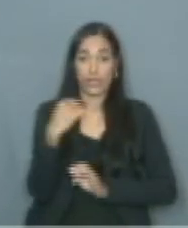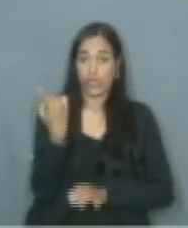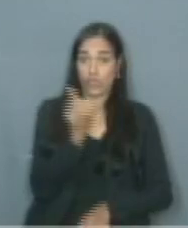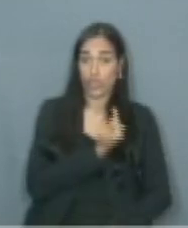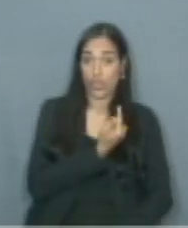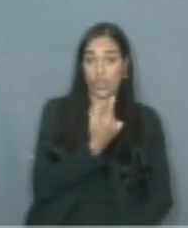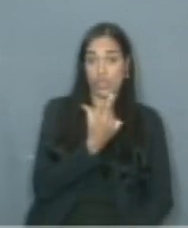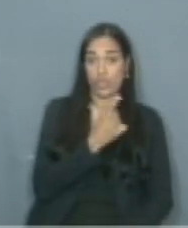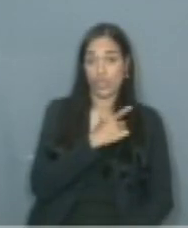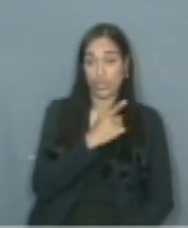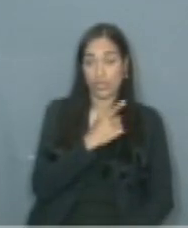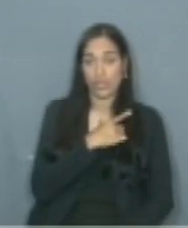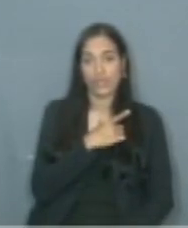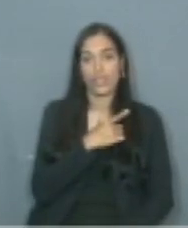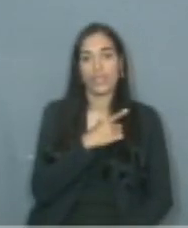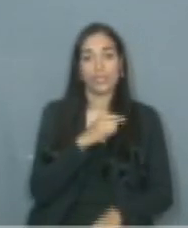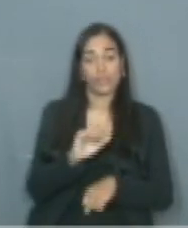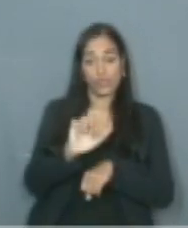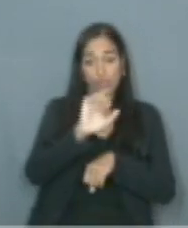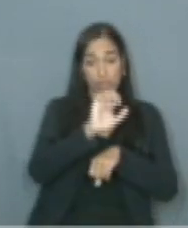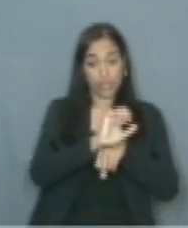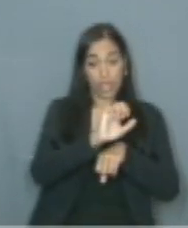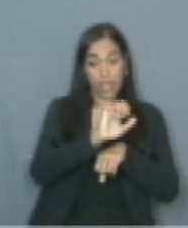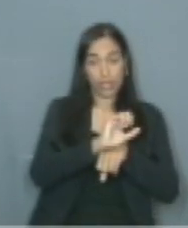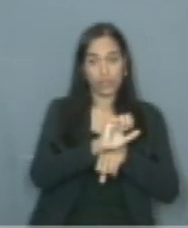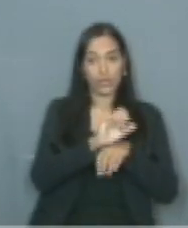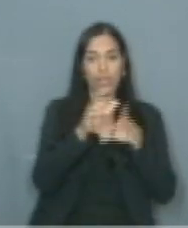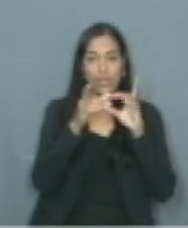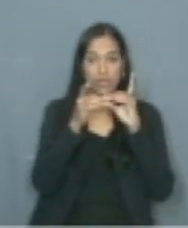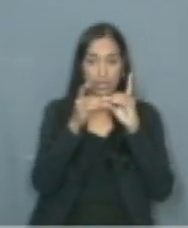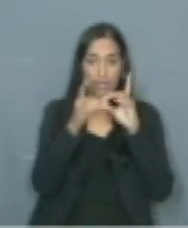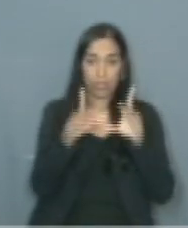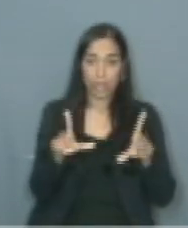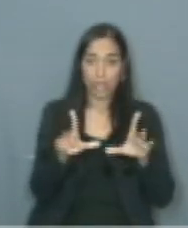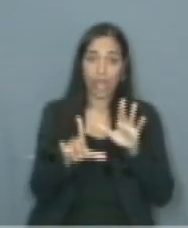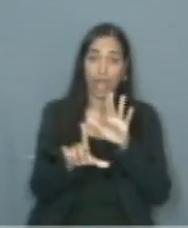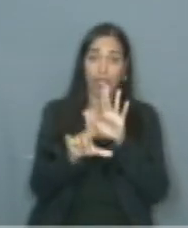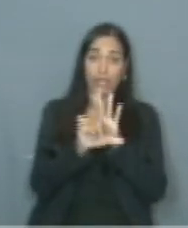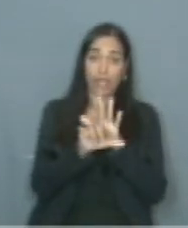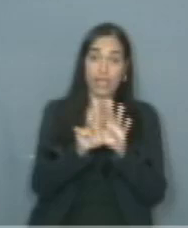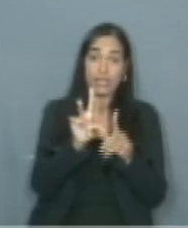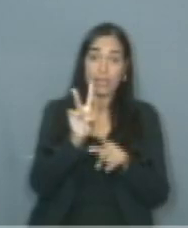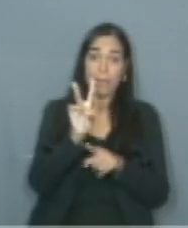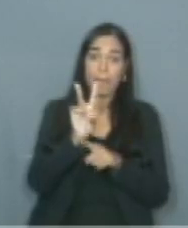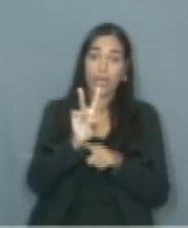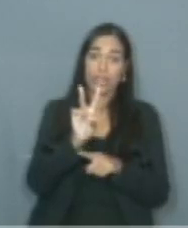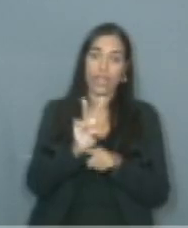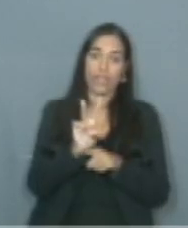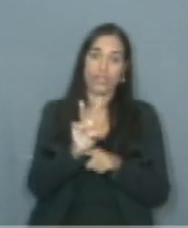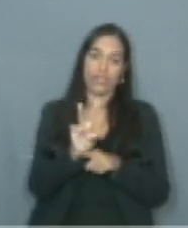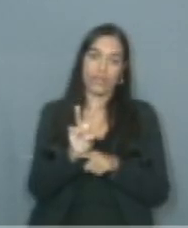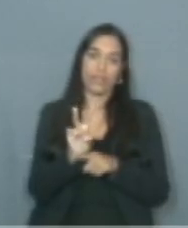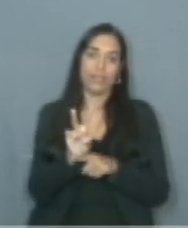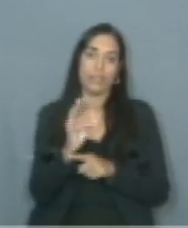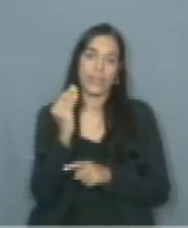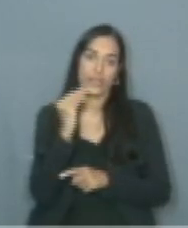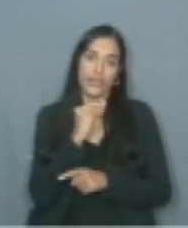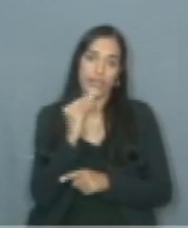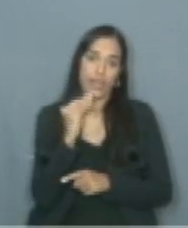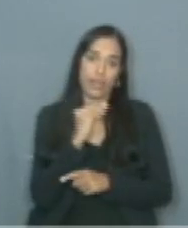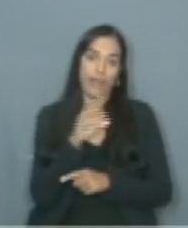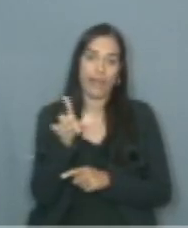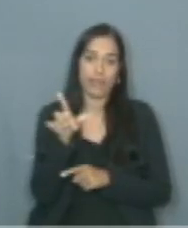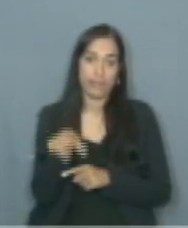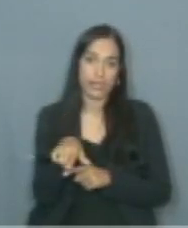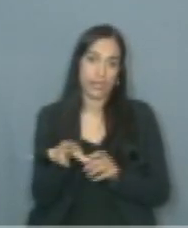temos, muitas vezes, no Estado democrático de direito, a lei que protege o mais fraco. E é assim que deve ser a lei.